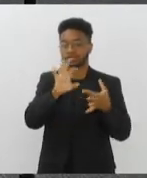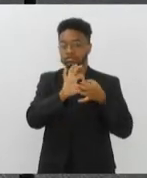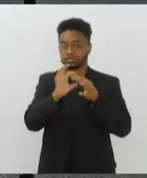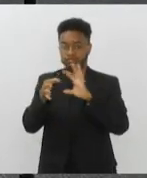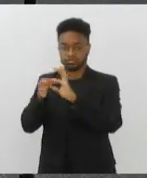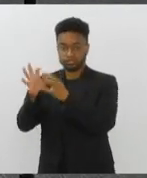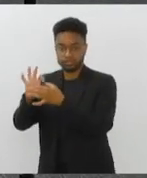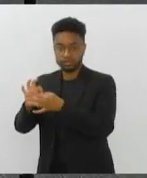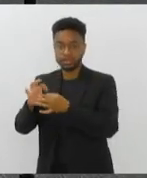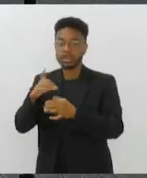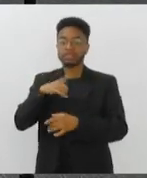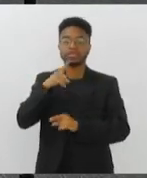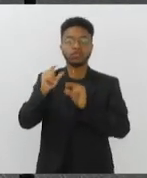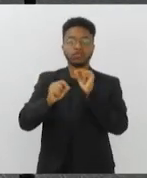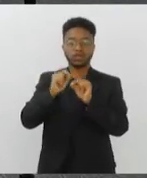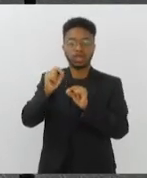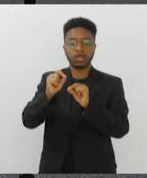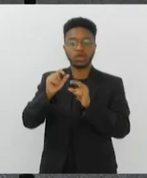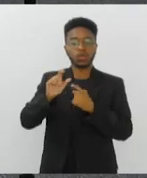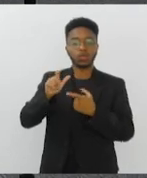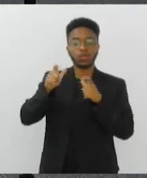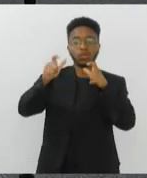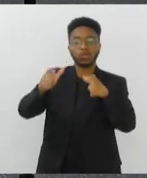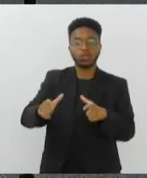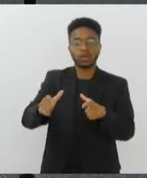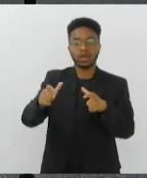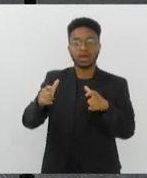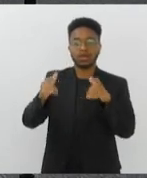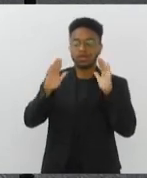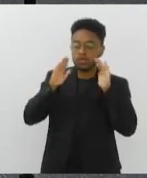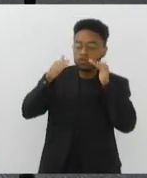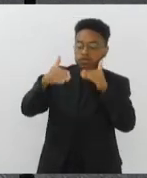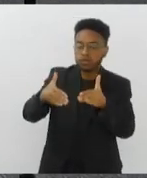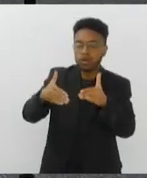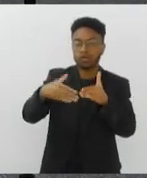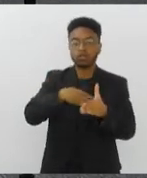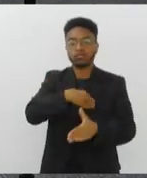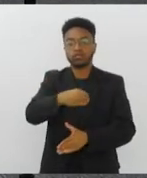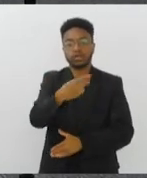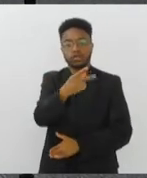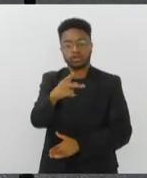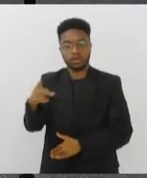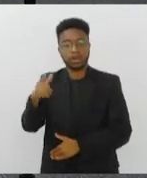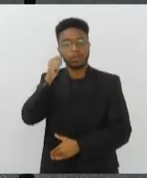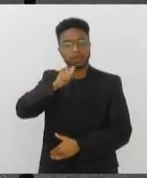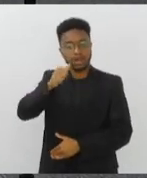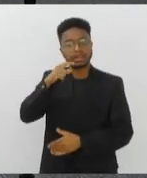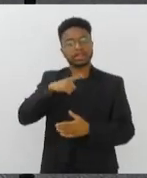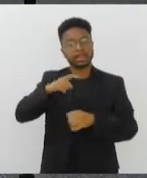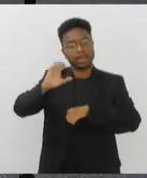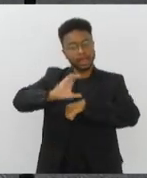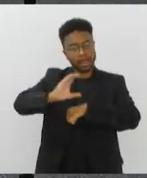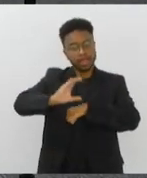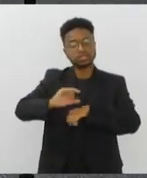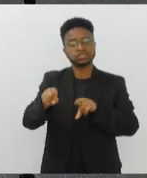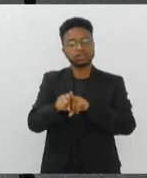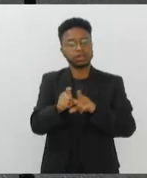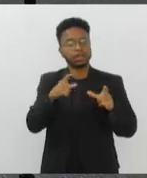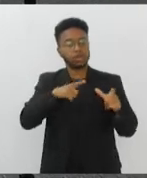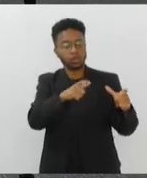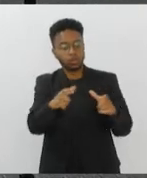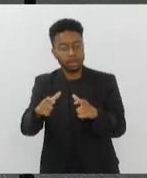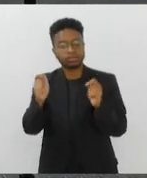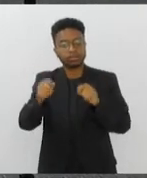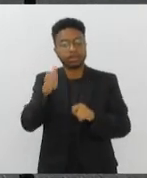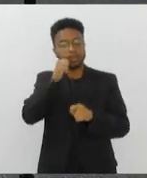que teve um espaço destacado para as crianças dessas mulheres, ou seja, espaço de creche, espaço para que essas mulheres pudessem